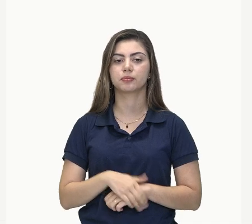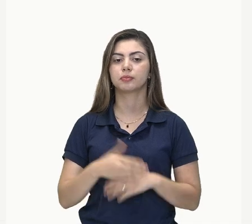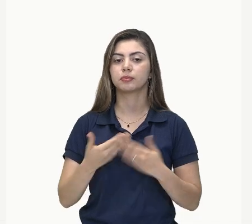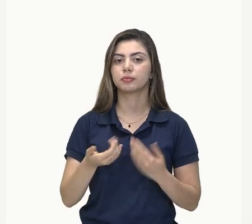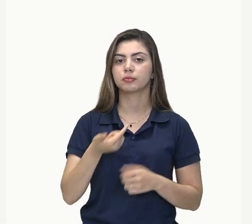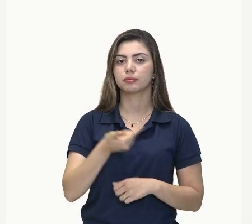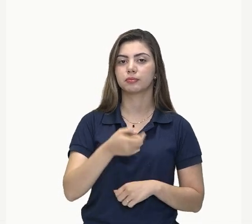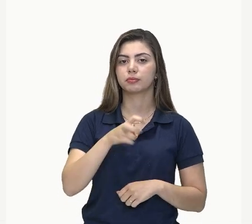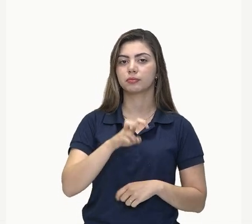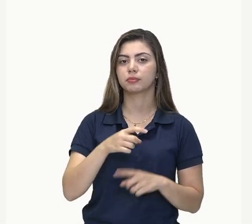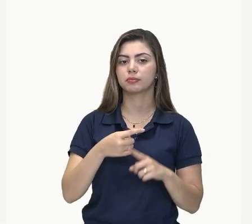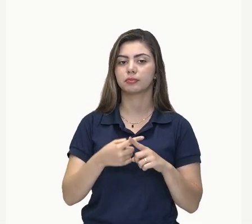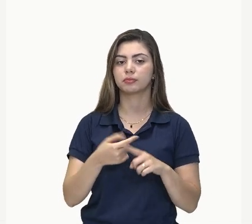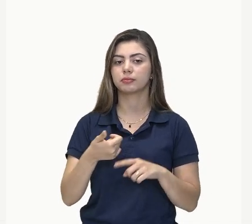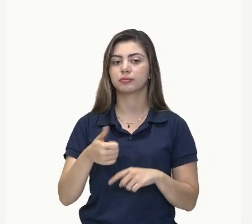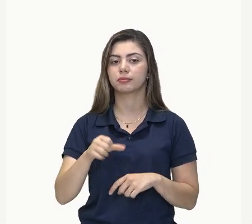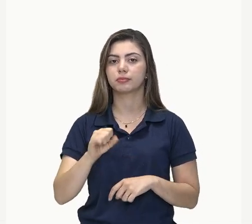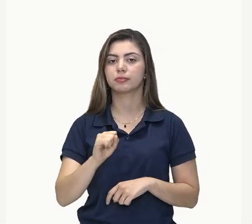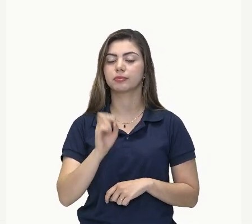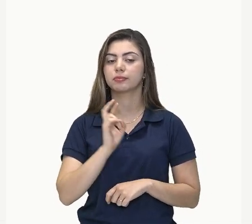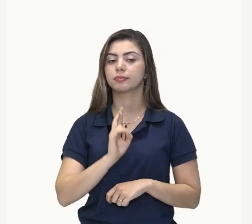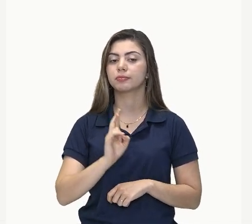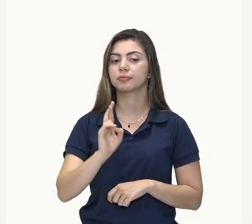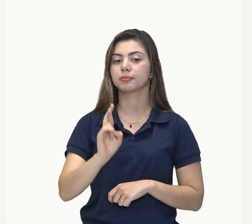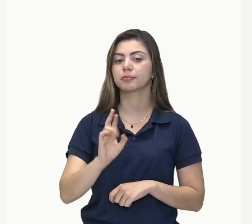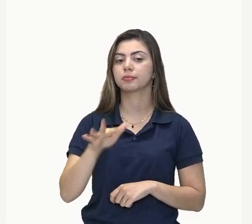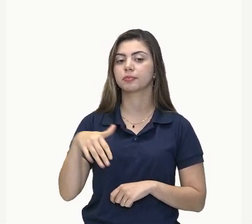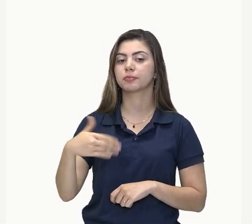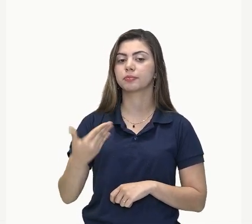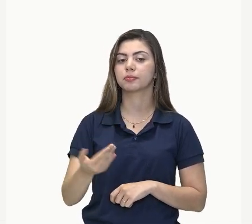25 vezes 18 vai dar